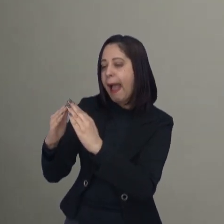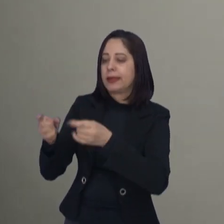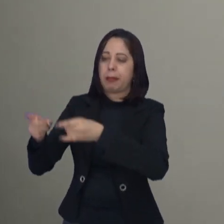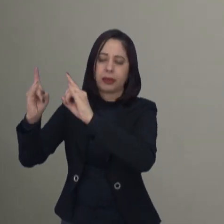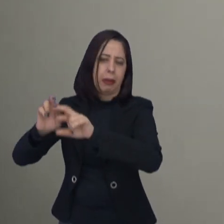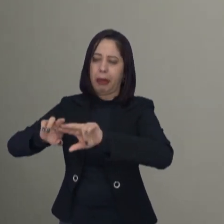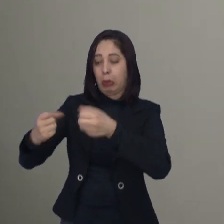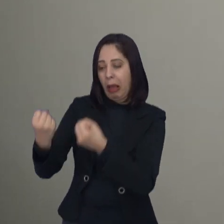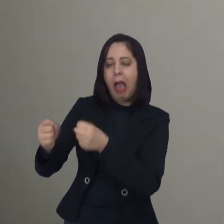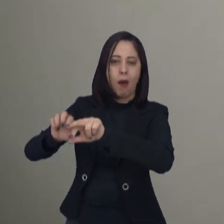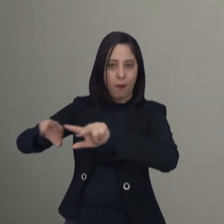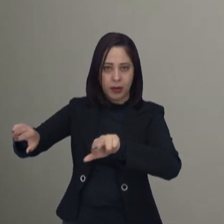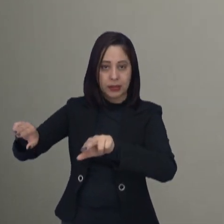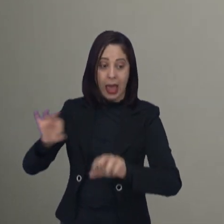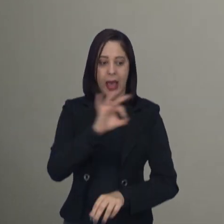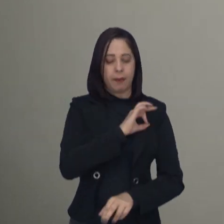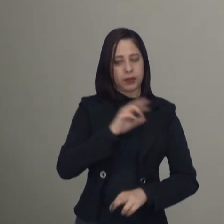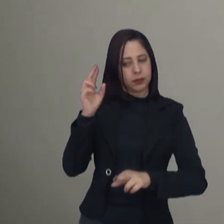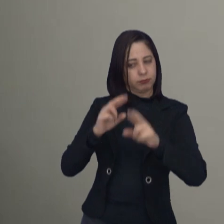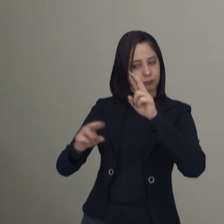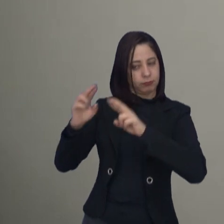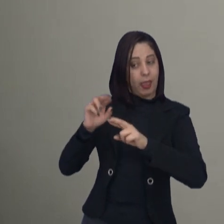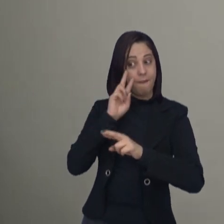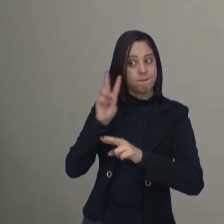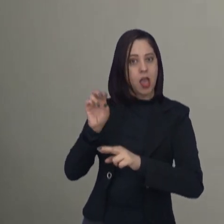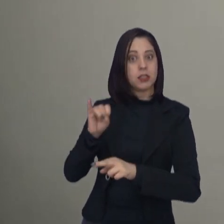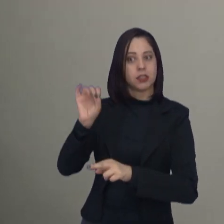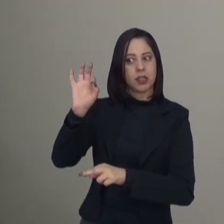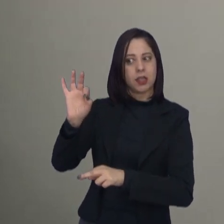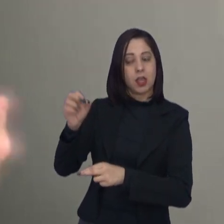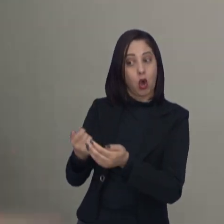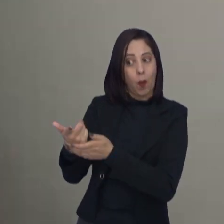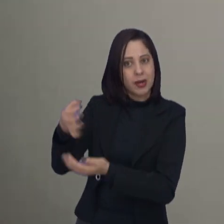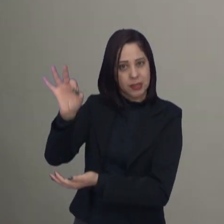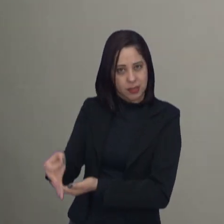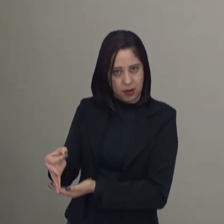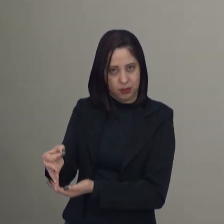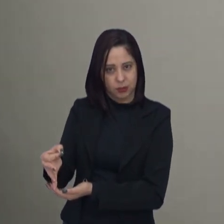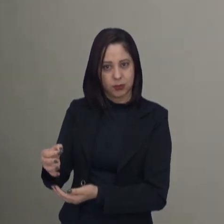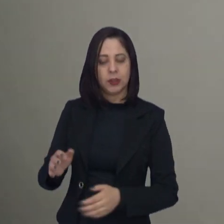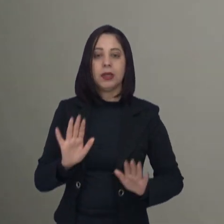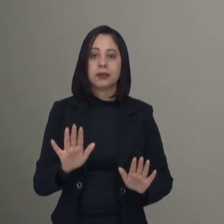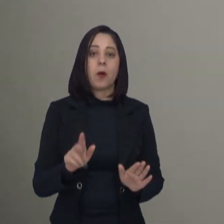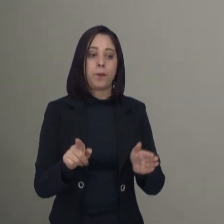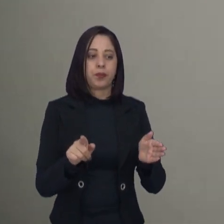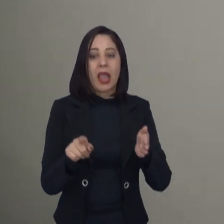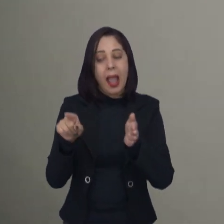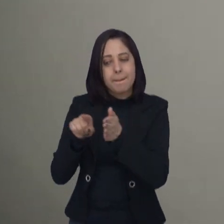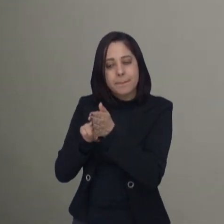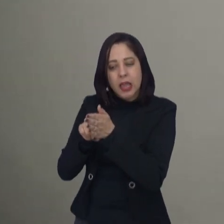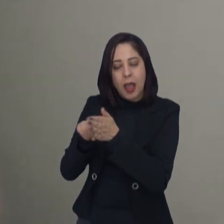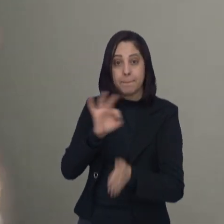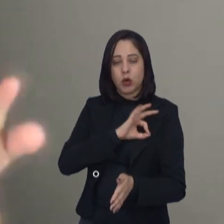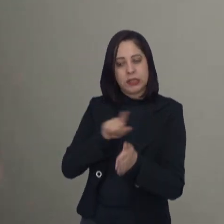que deve ocorrer de fato, mas é importante a gente sempre lembrar que uma investigação não é uma condenação. Então, quando a gente vê ali uma